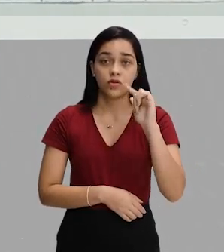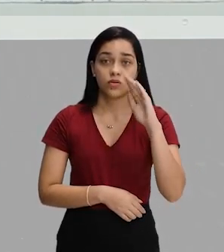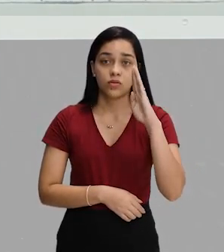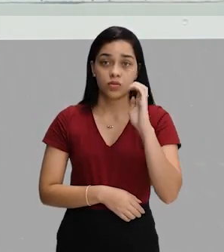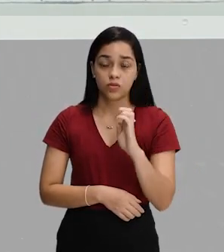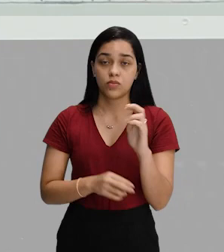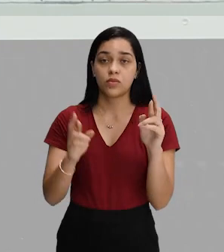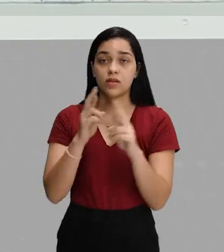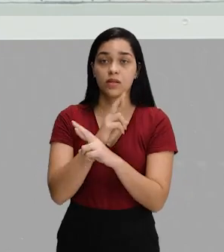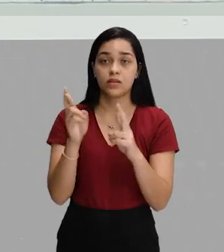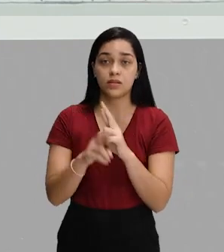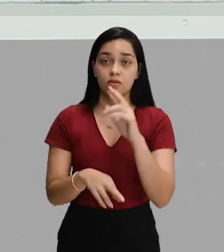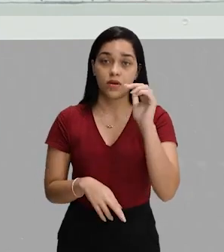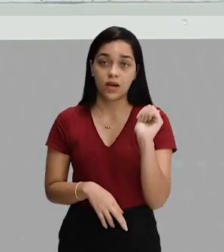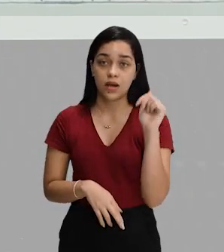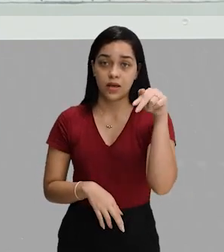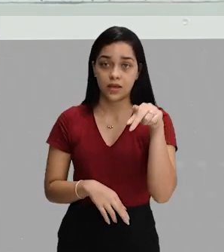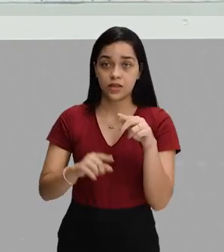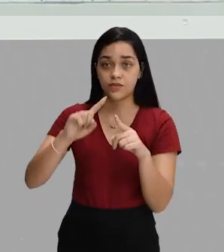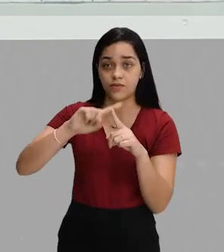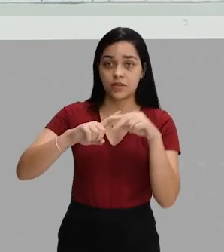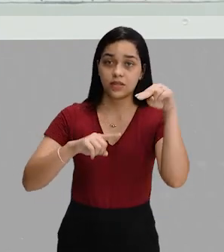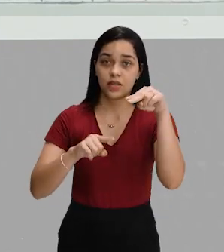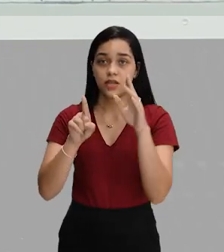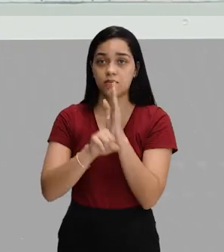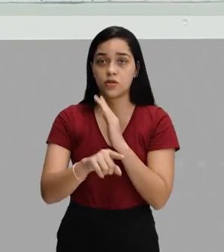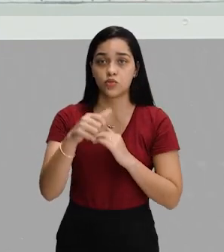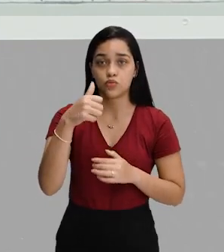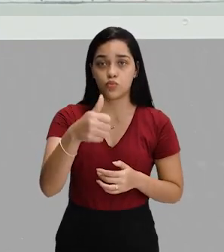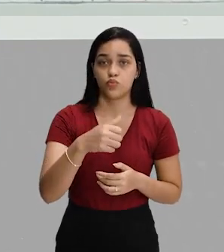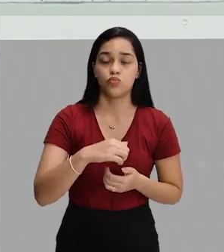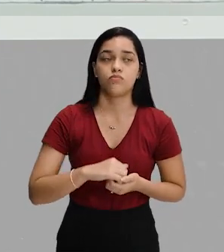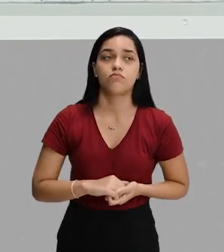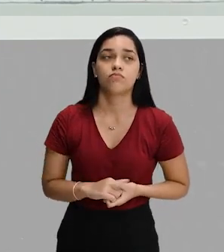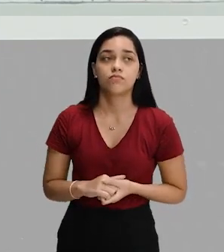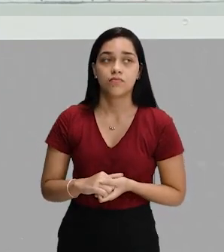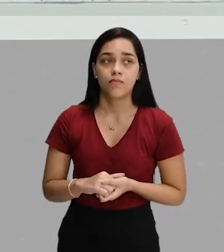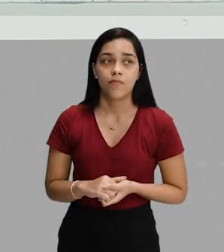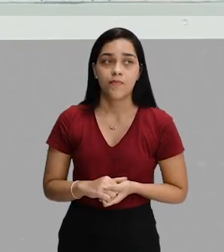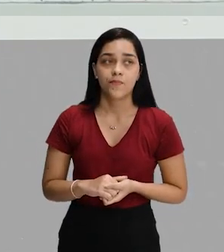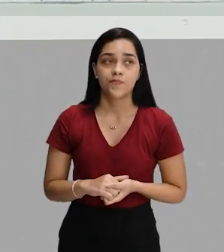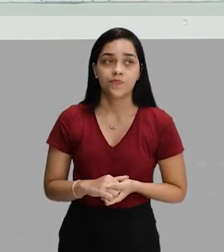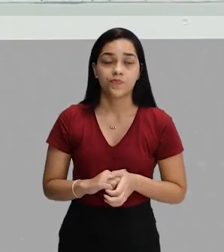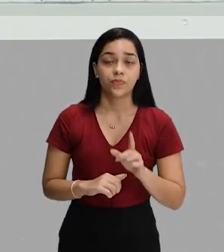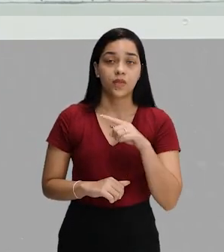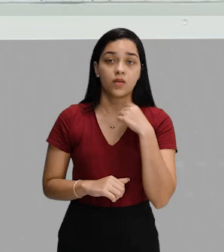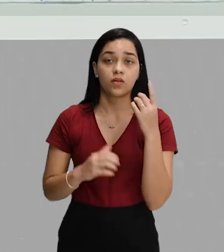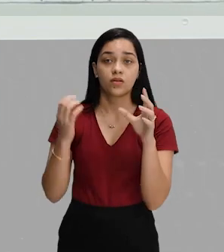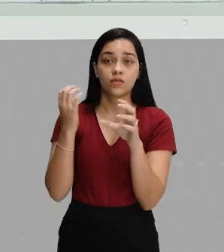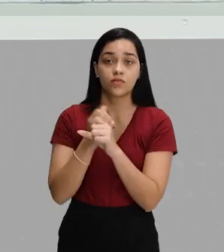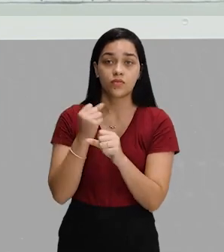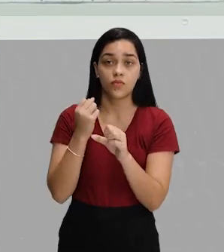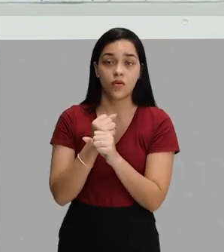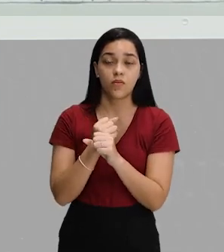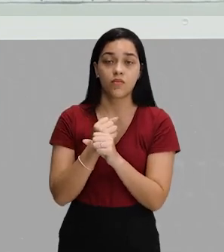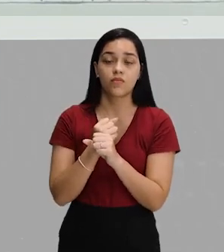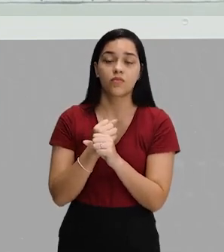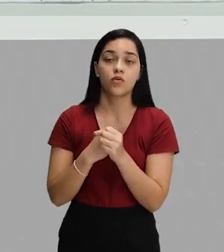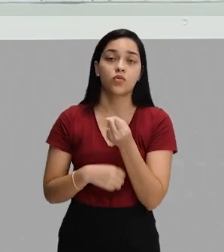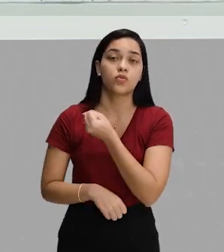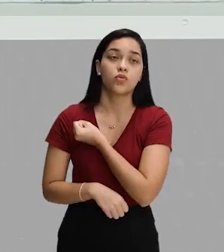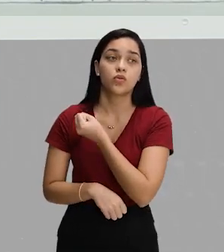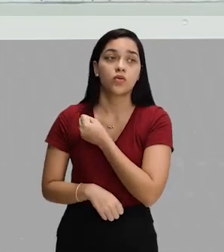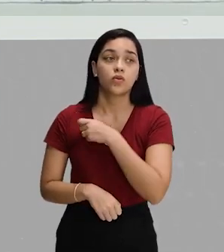N vezes N menos 1. Essa aqui é a nossa fórmula para calcular o número de